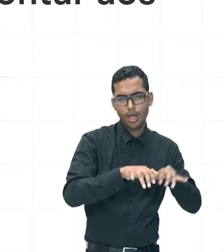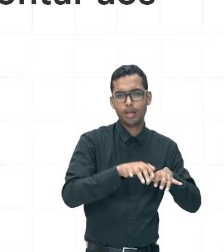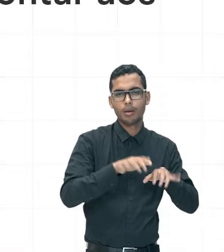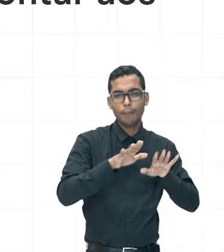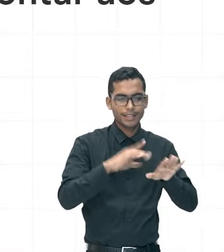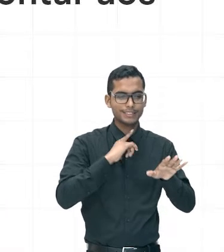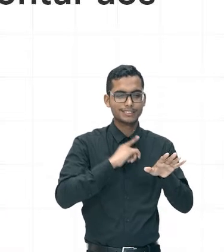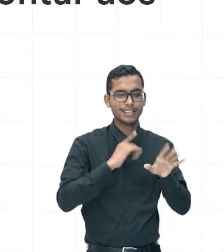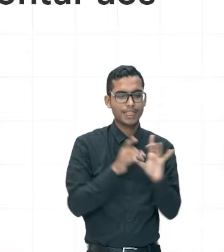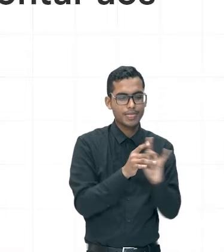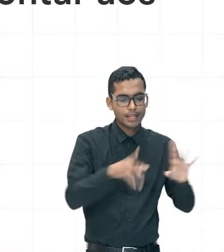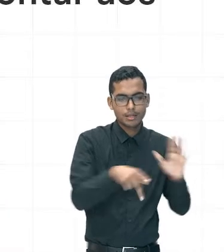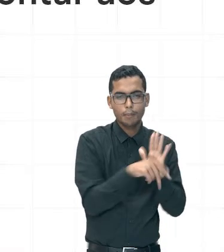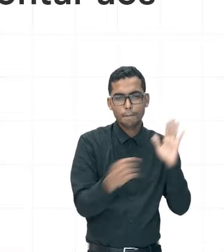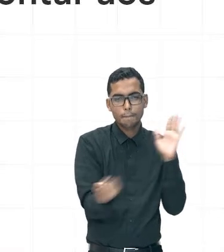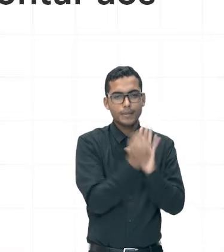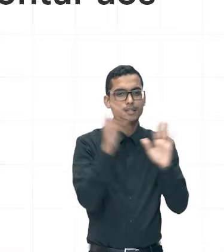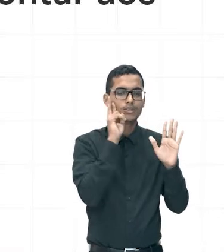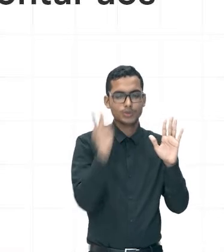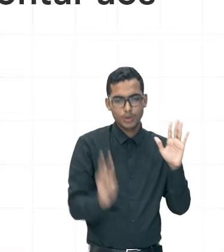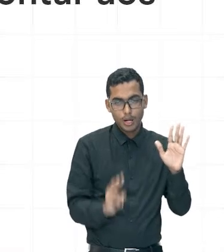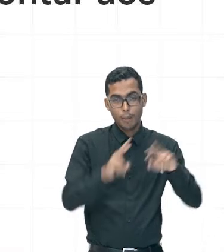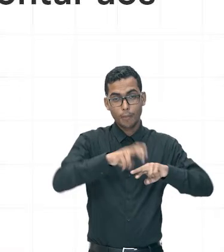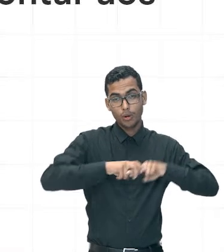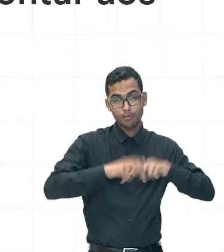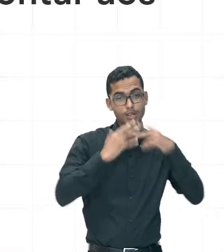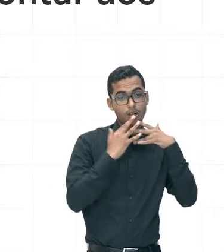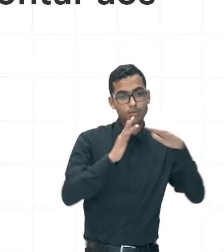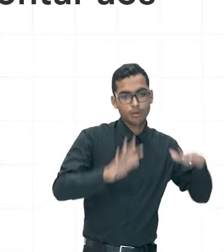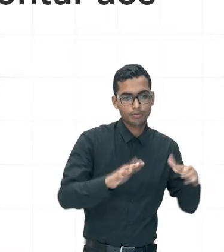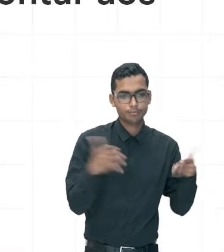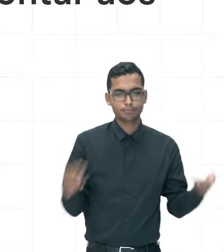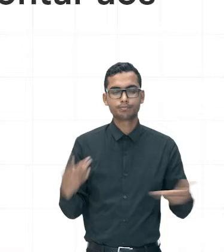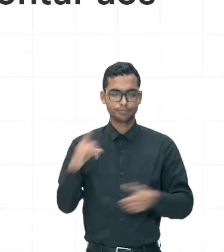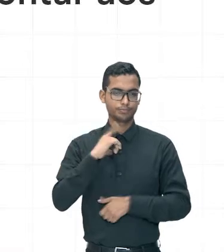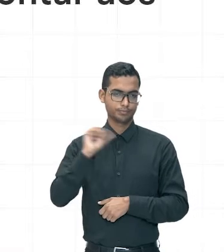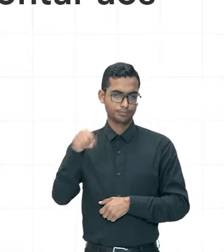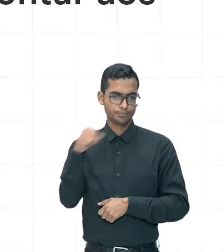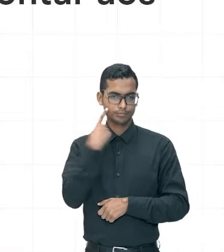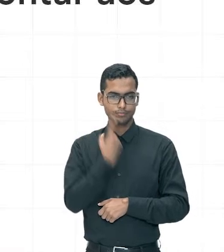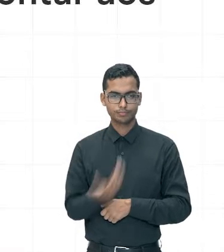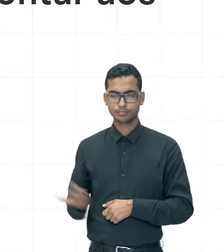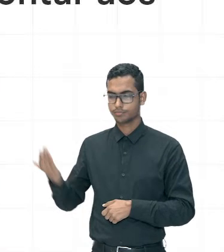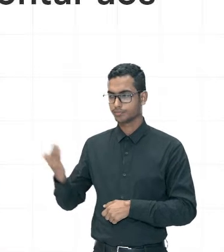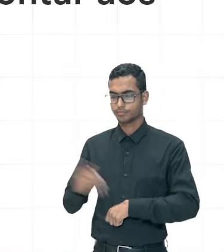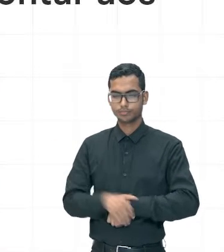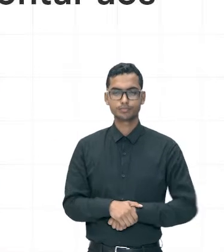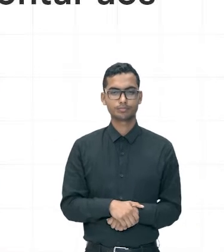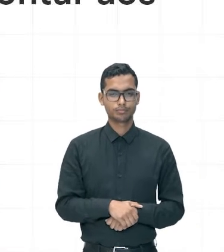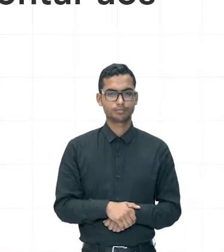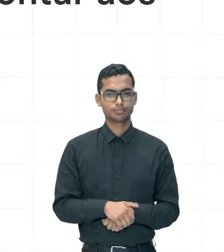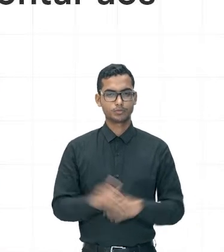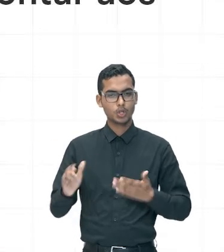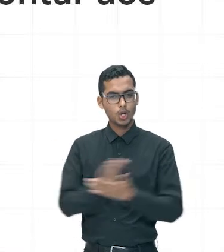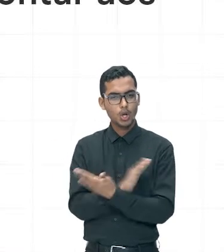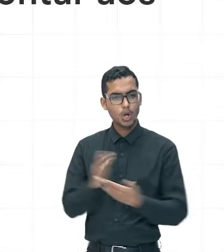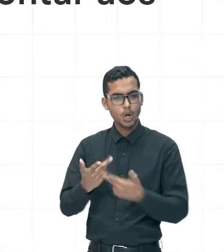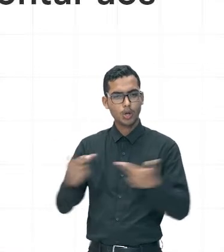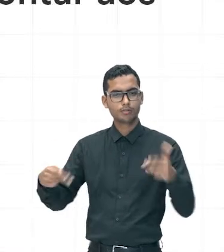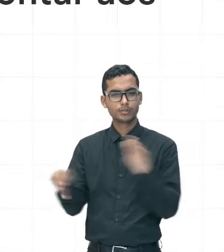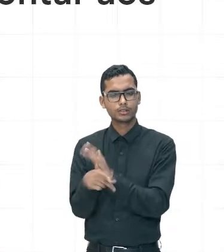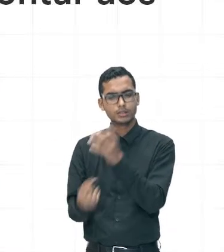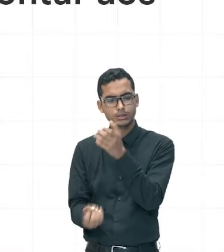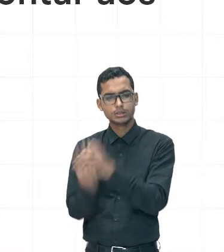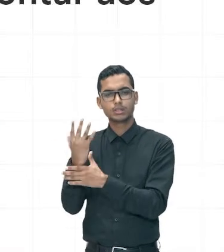de propósito, ela tem ali um sentido para ser criada, são as pistas voluntárias. Ó, algumas pistas foram criadas de propósito,